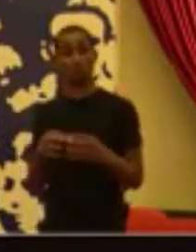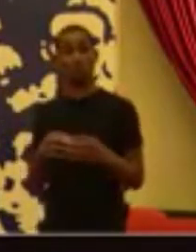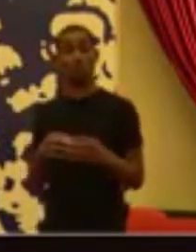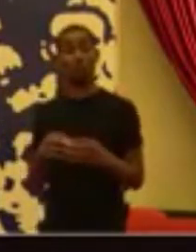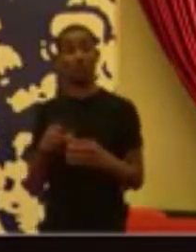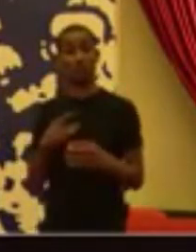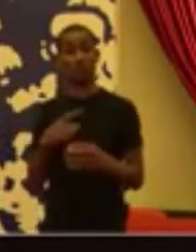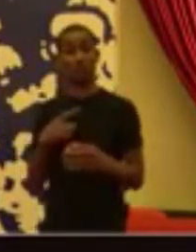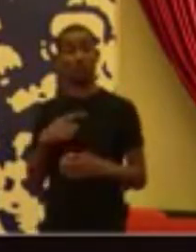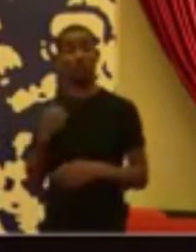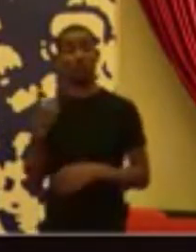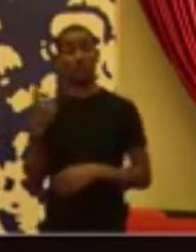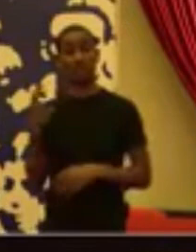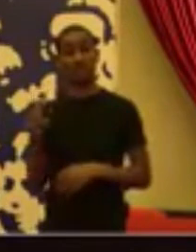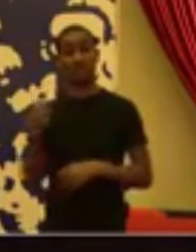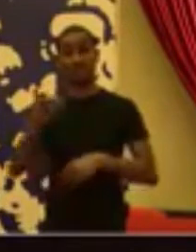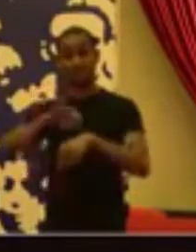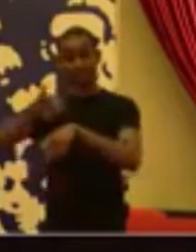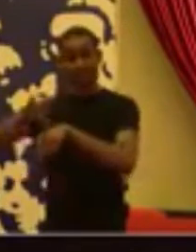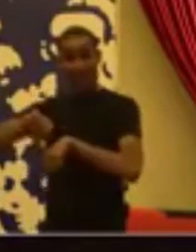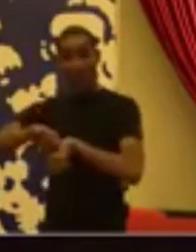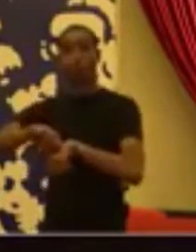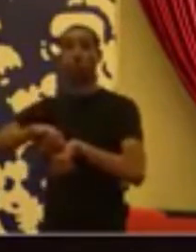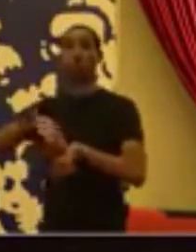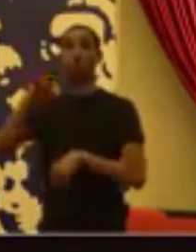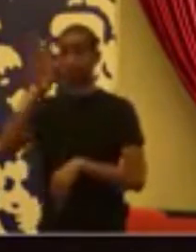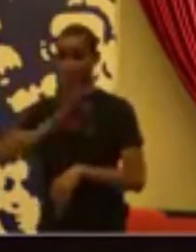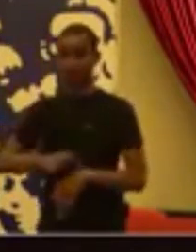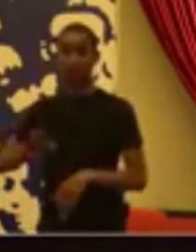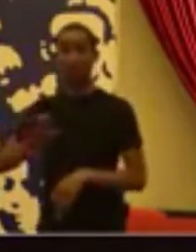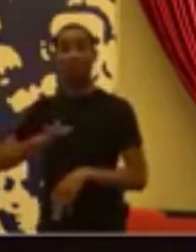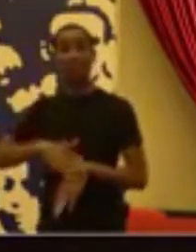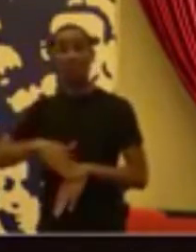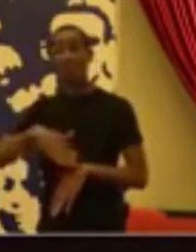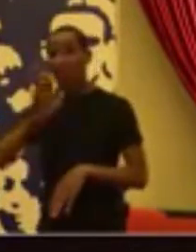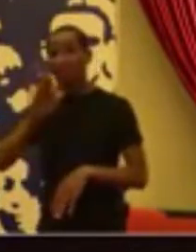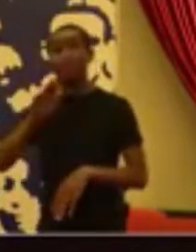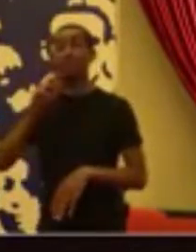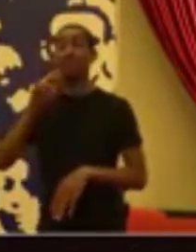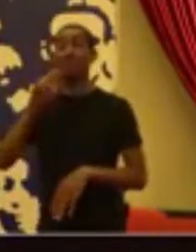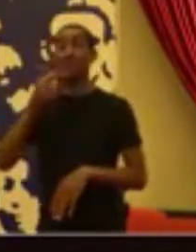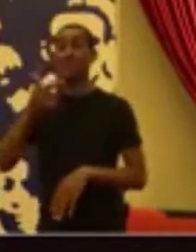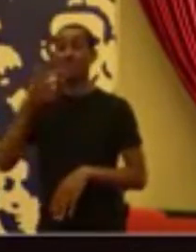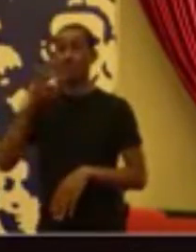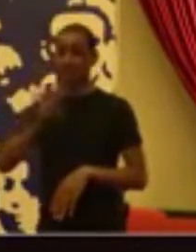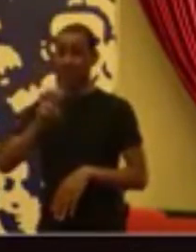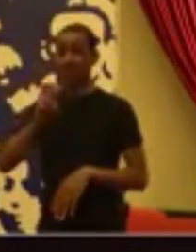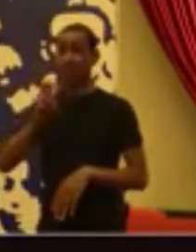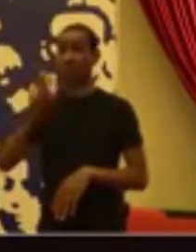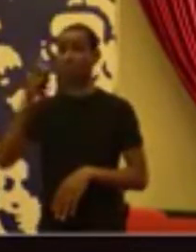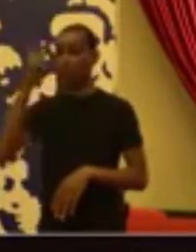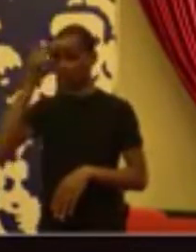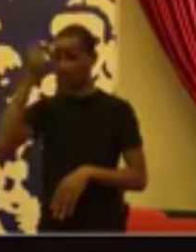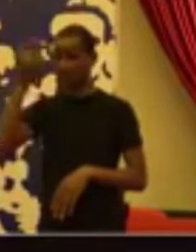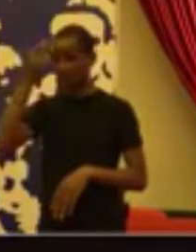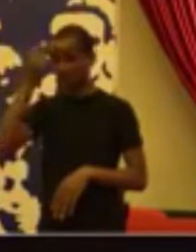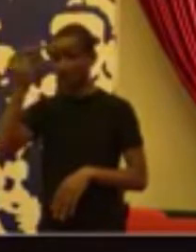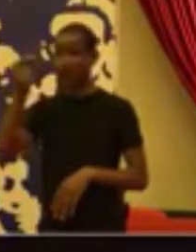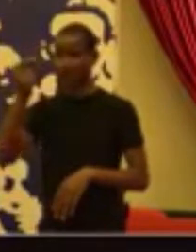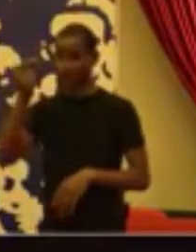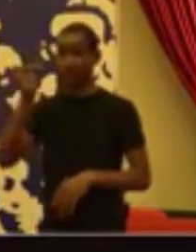15 capitais brasileiras, mais de 25 universidades.